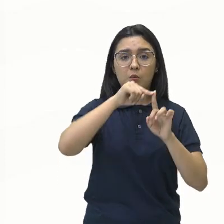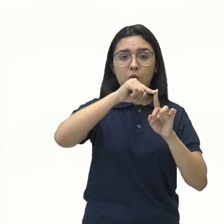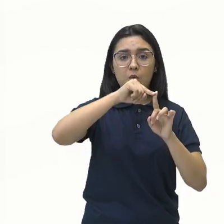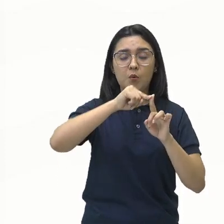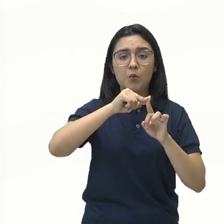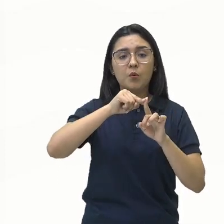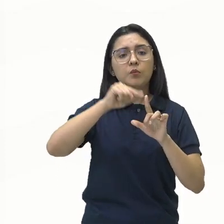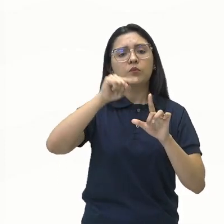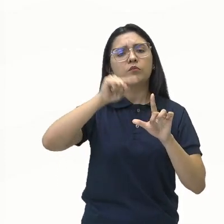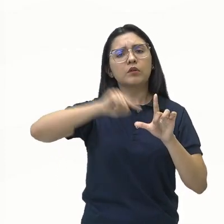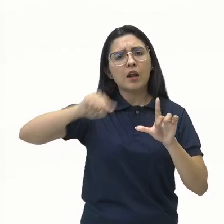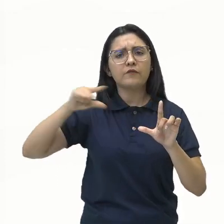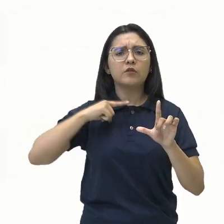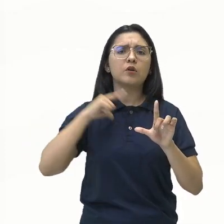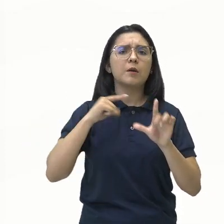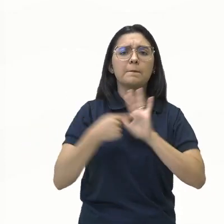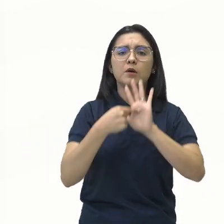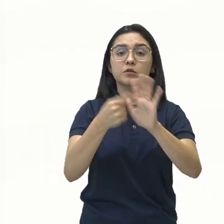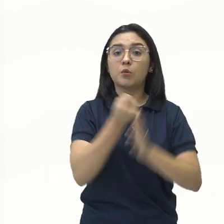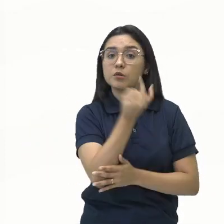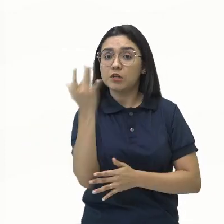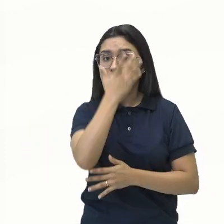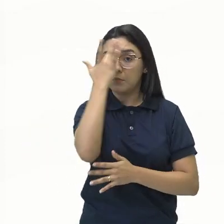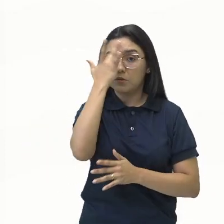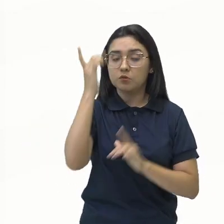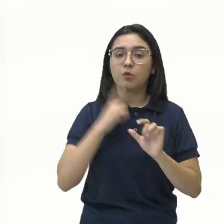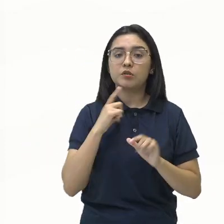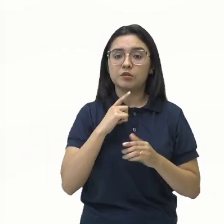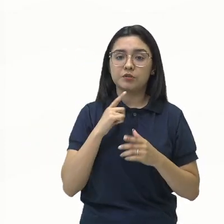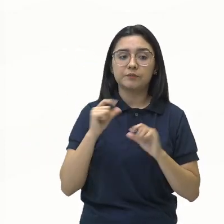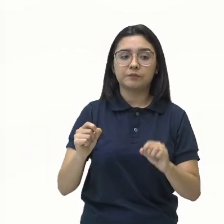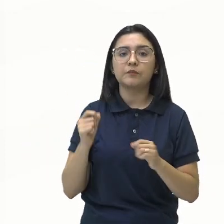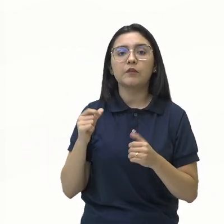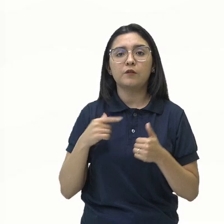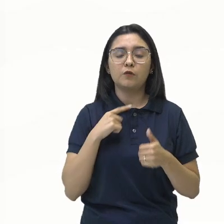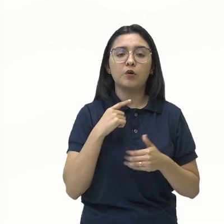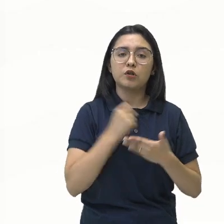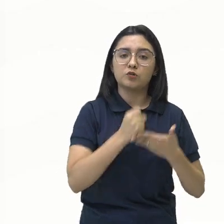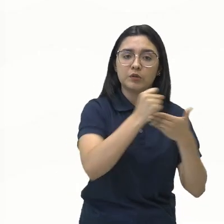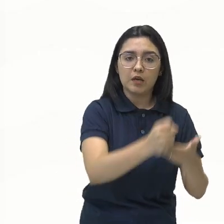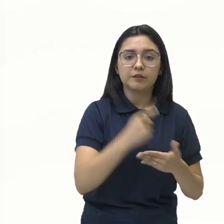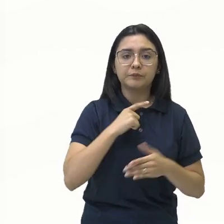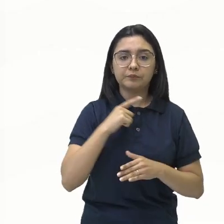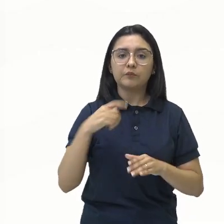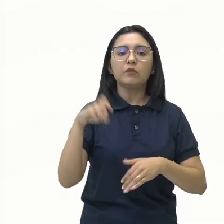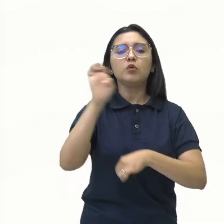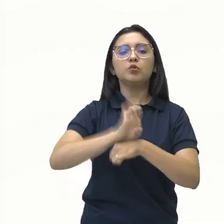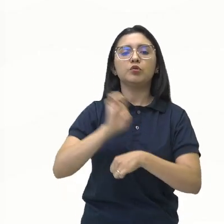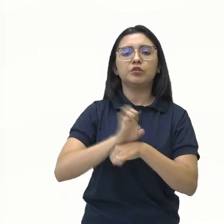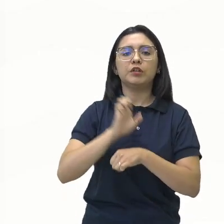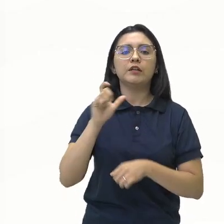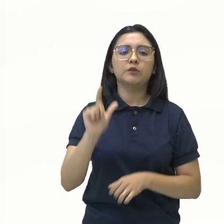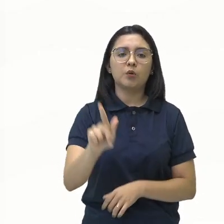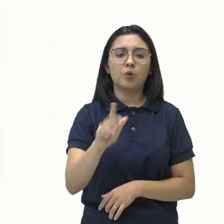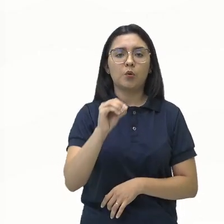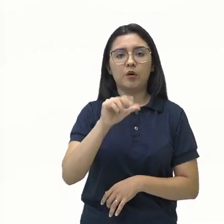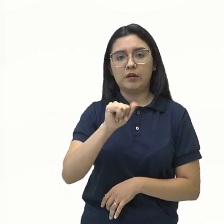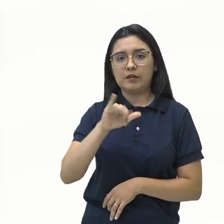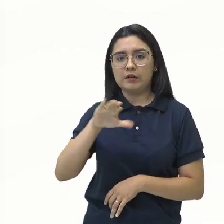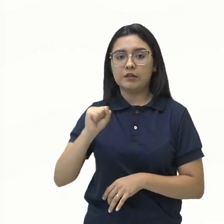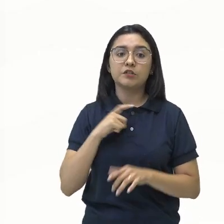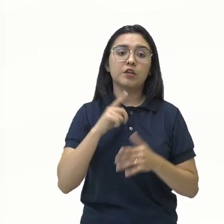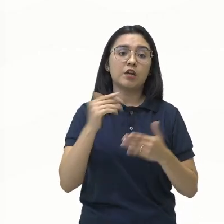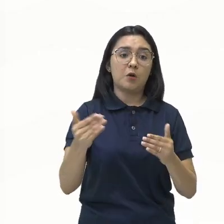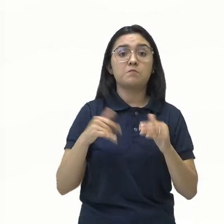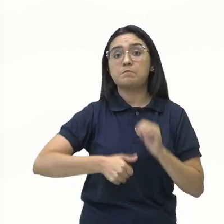mostra a quantidade de trabalhadores resgatados por estado, e a gente observa que Goiás, aqui é o estado que